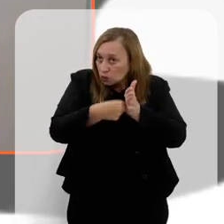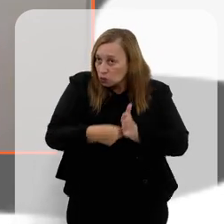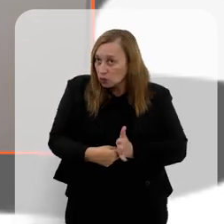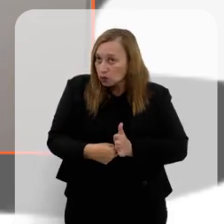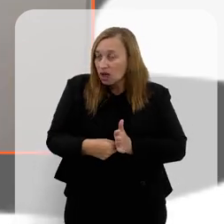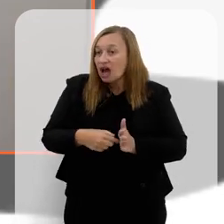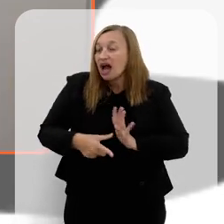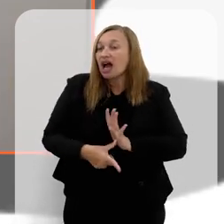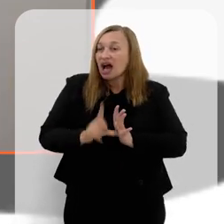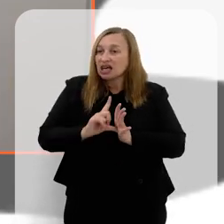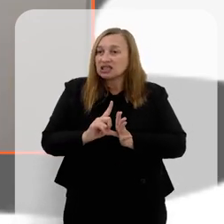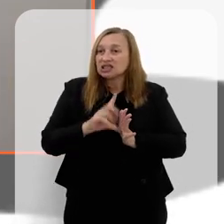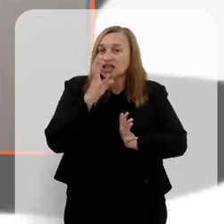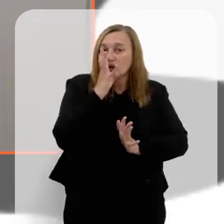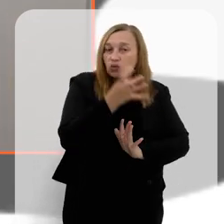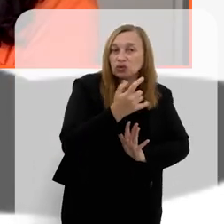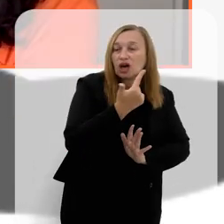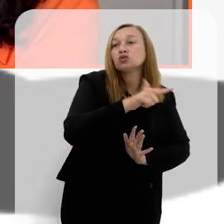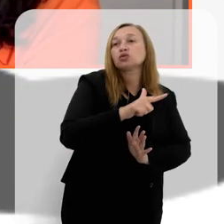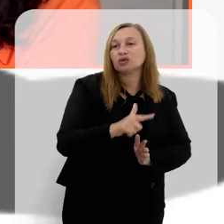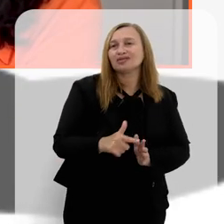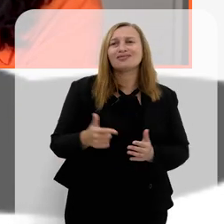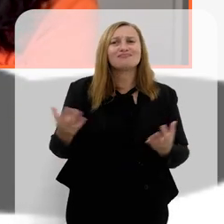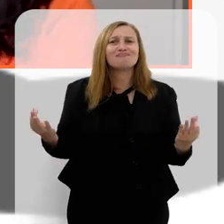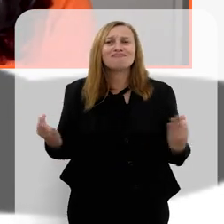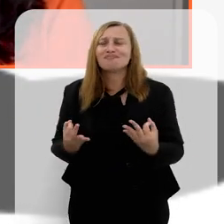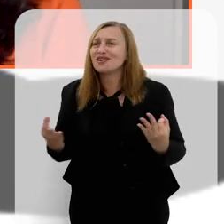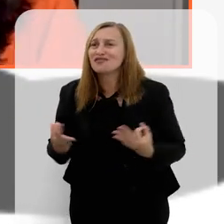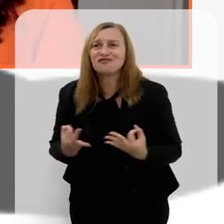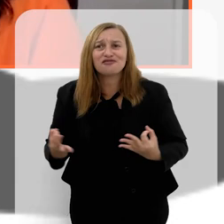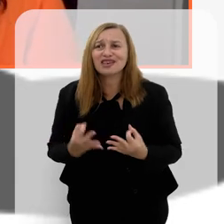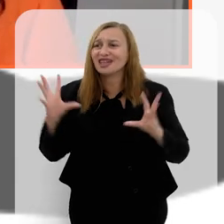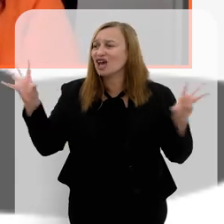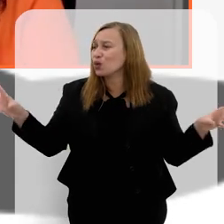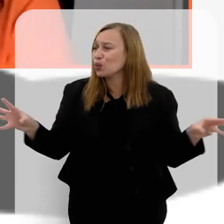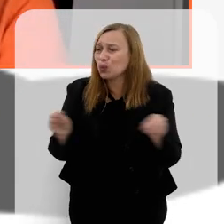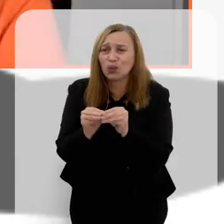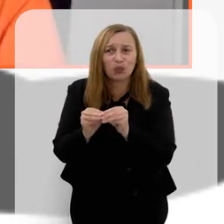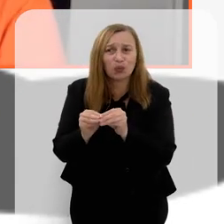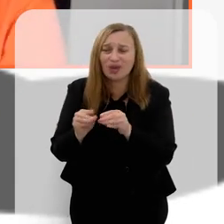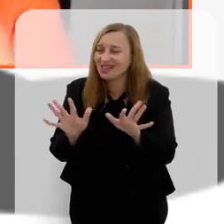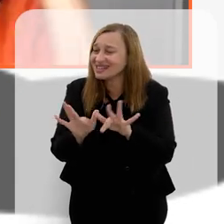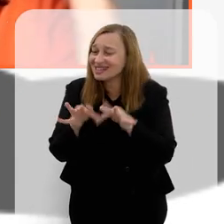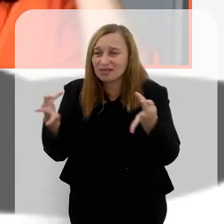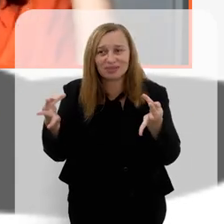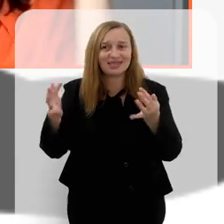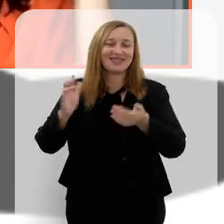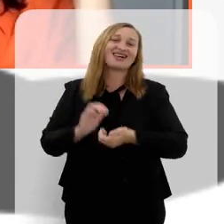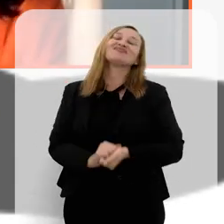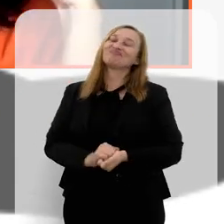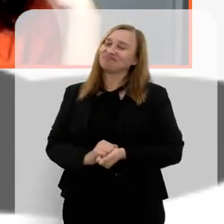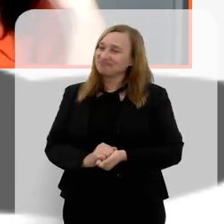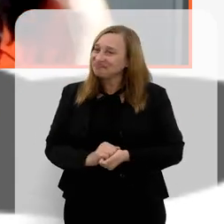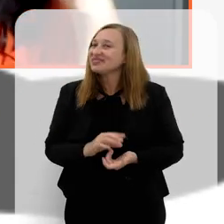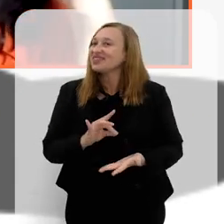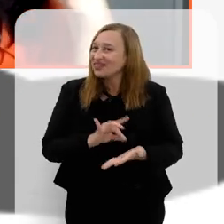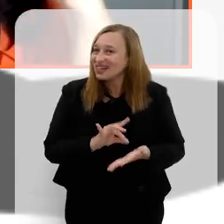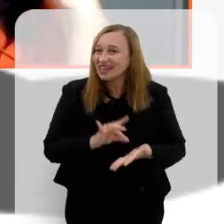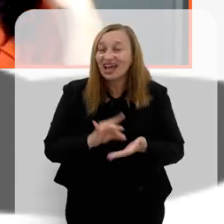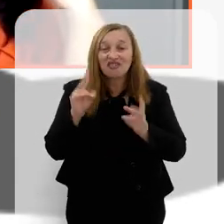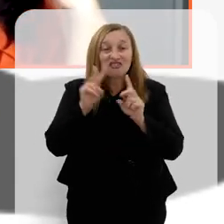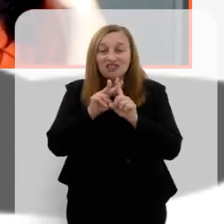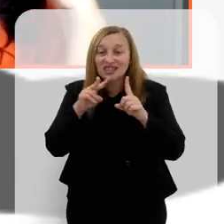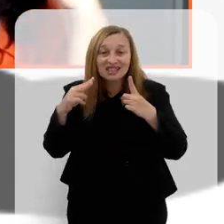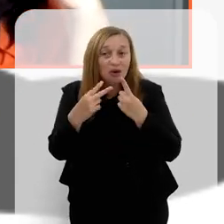mesmo antes de julgar os outros. Nossa, mas ele resumiu com uma simplicidade, não